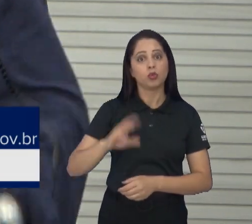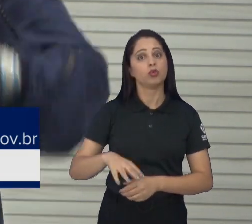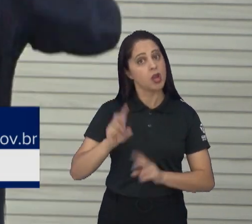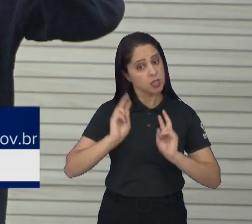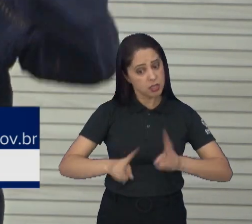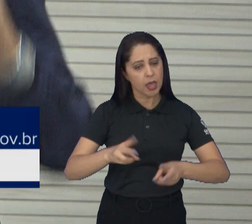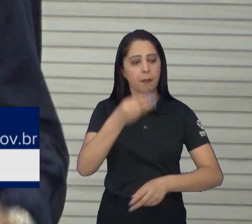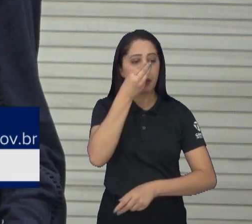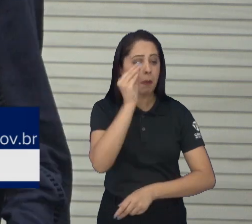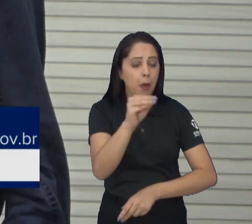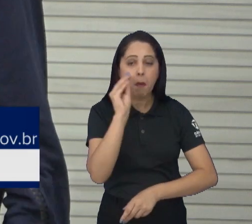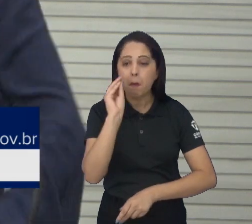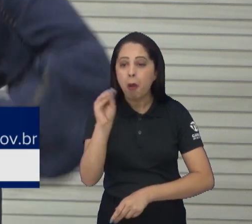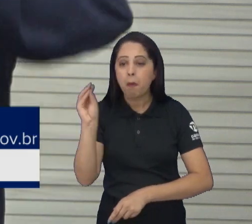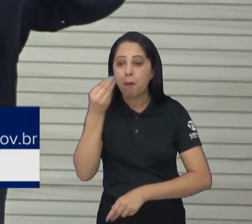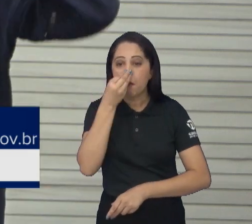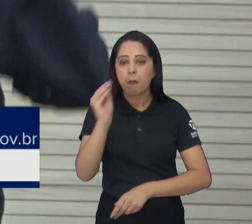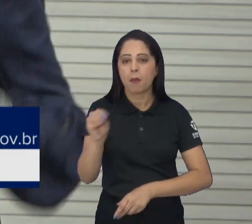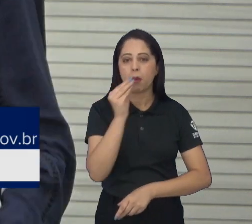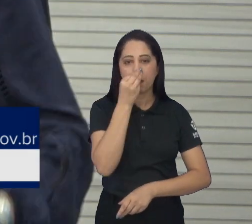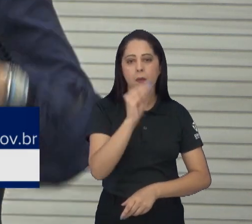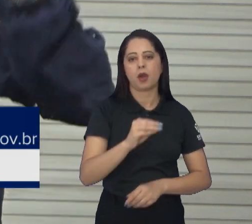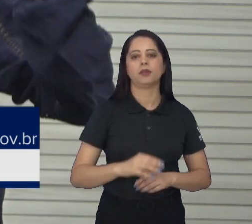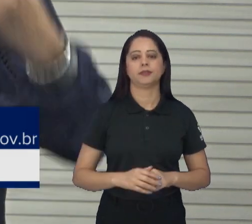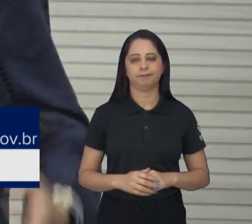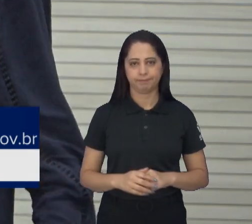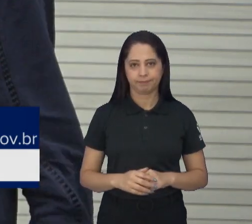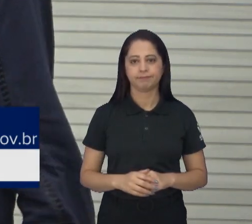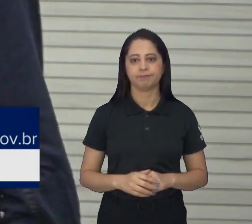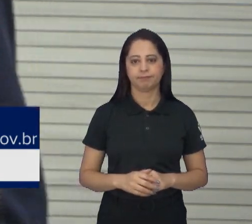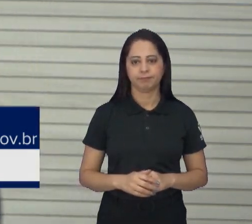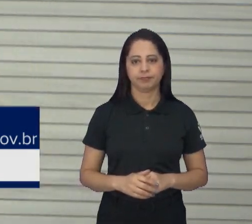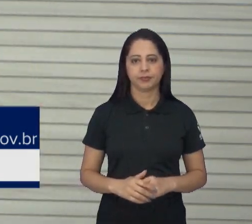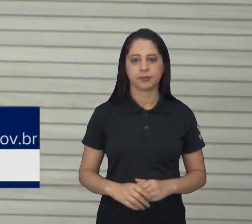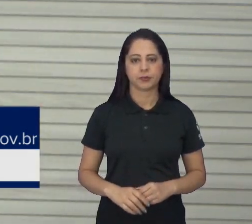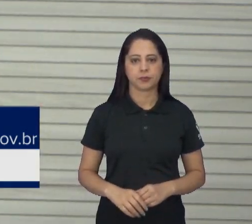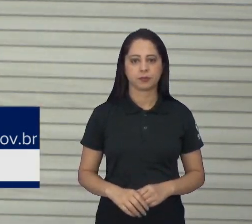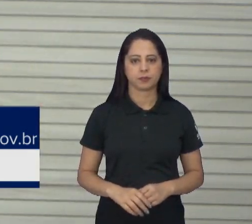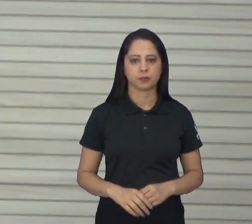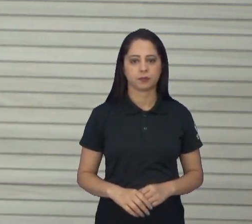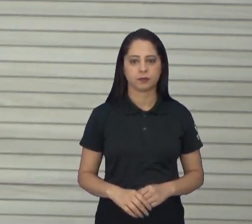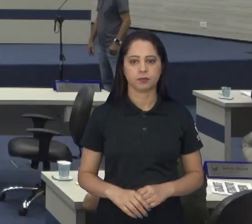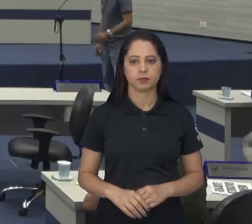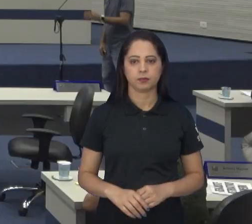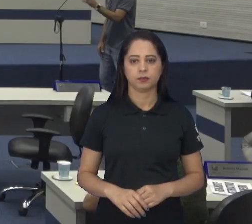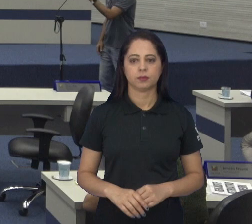funcionário. São búfalos pastando entre flores.